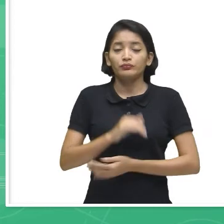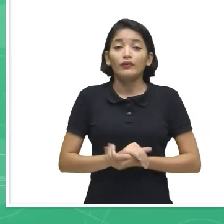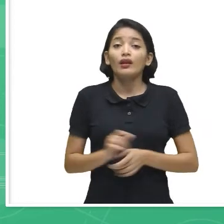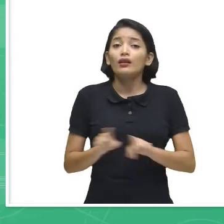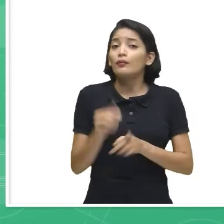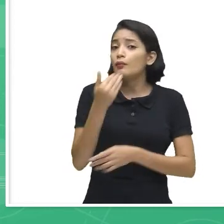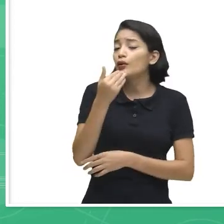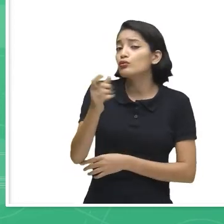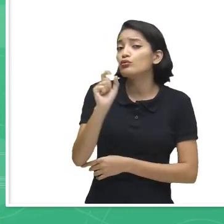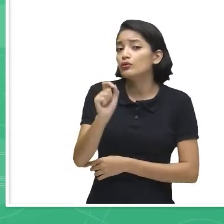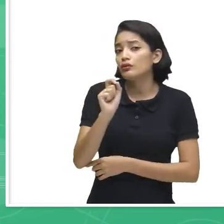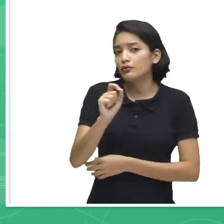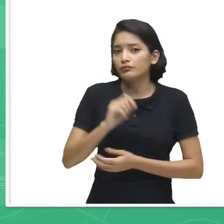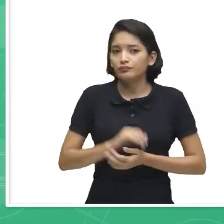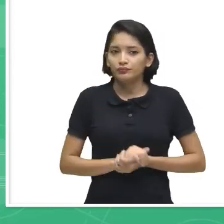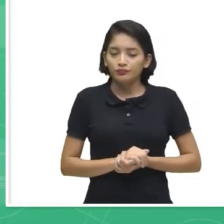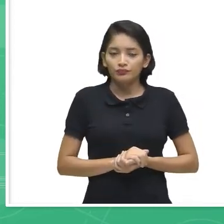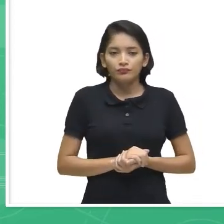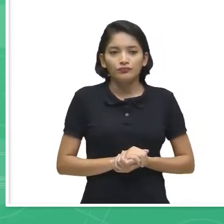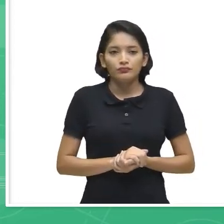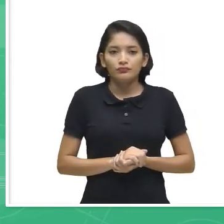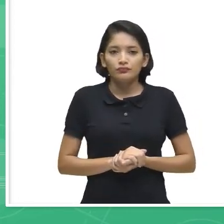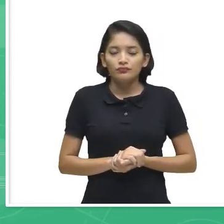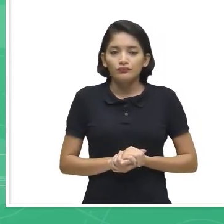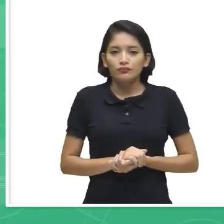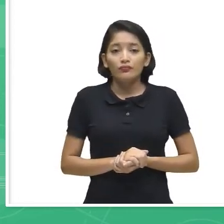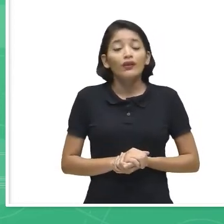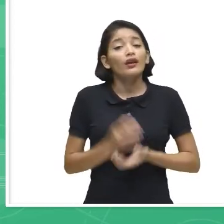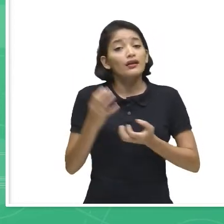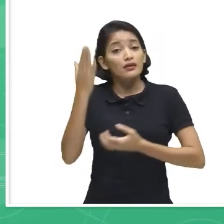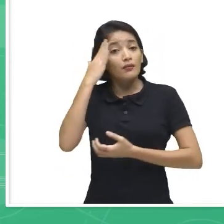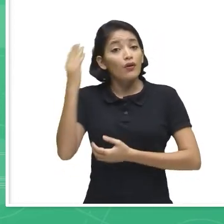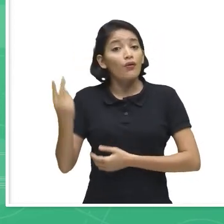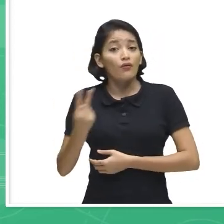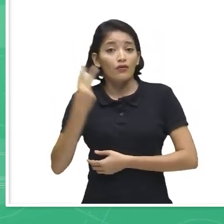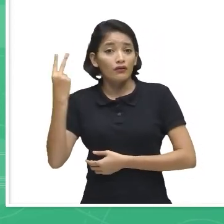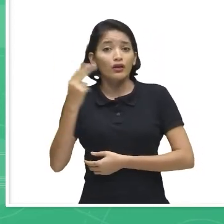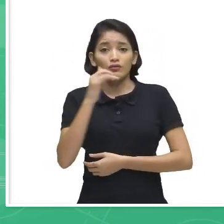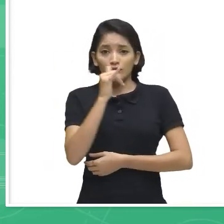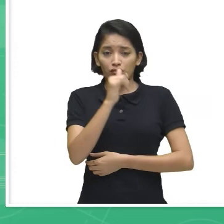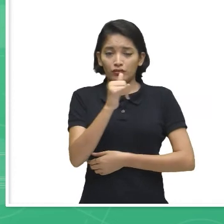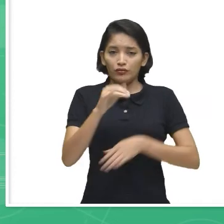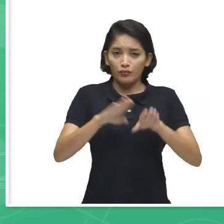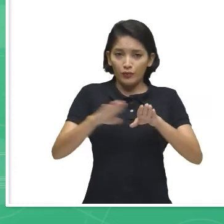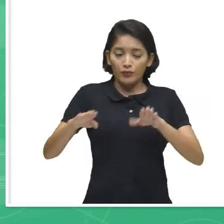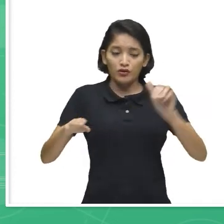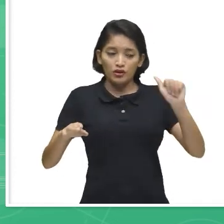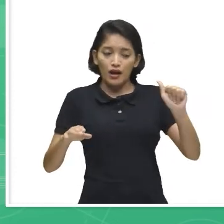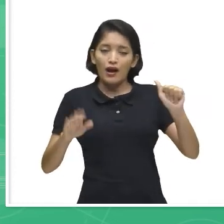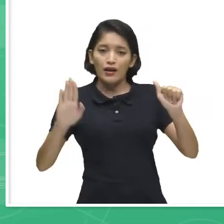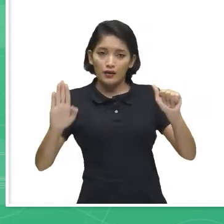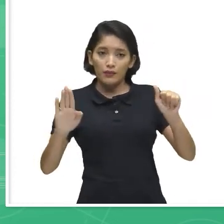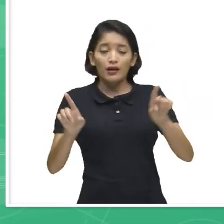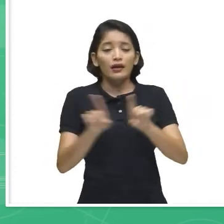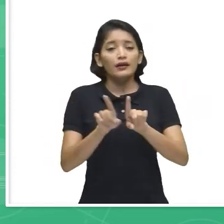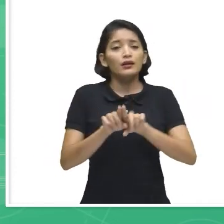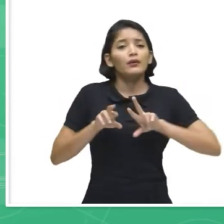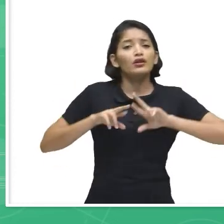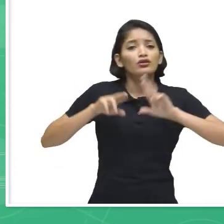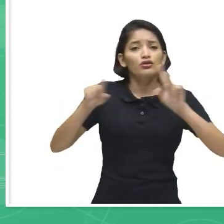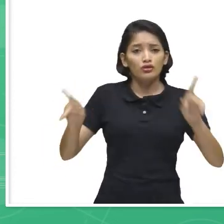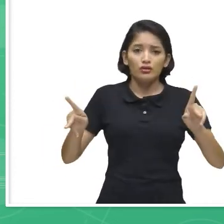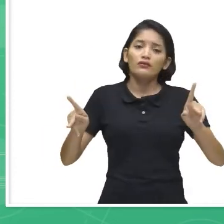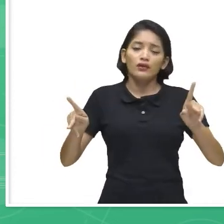para você determine o valor do potencial elétrico na superfície A e B e a diferença de